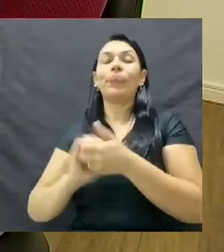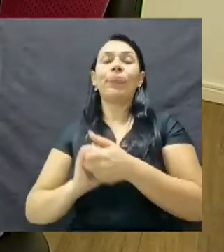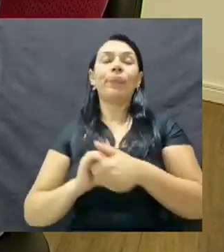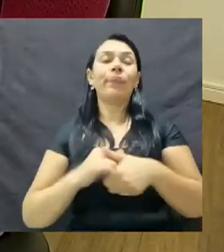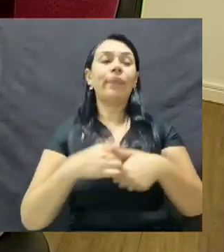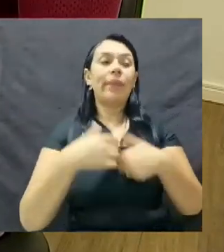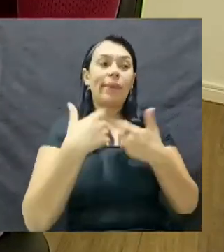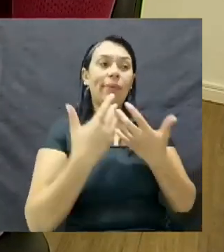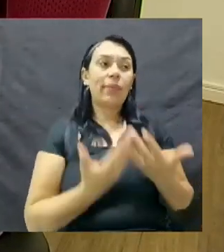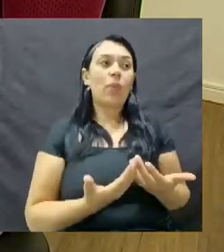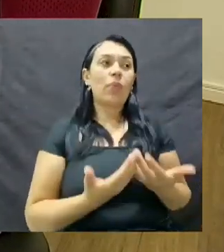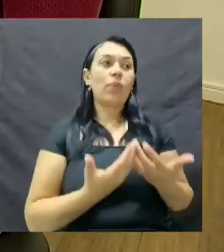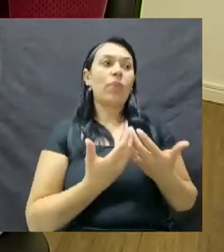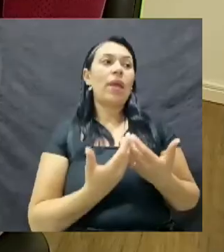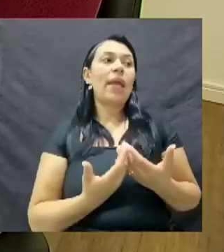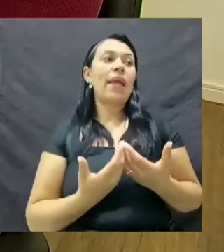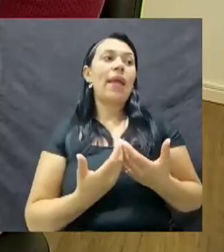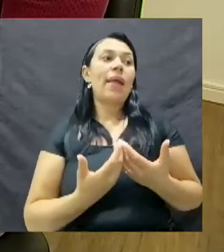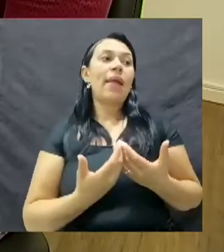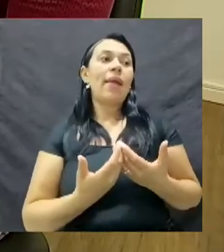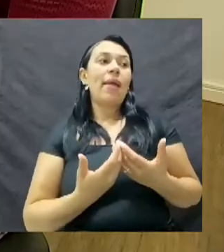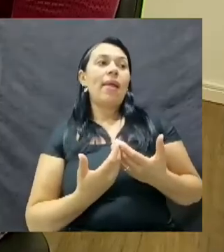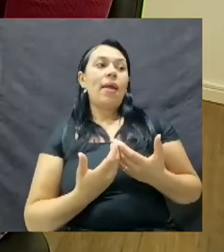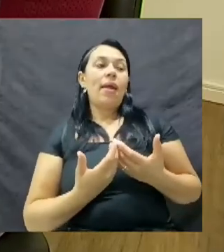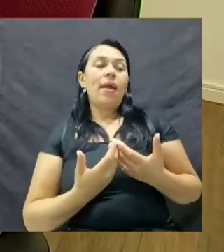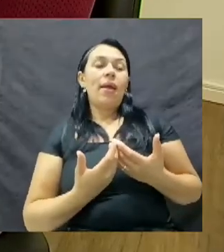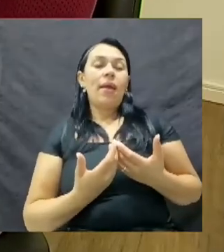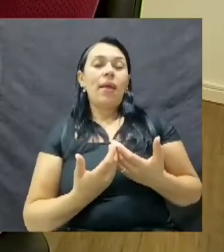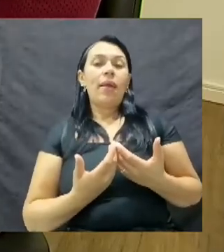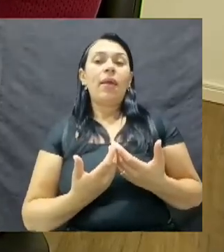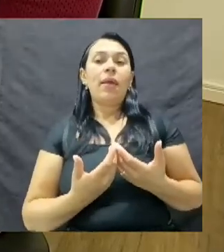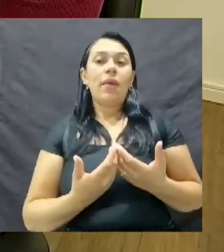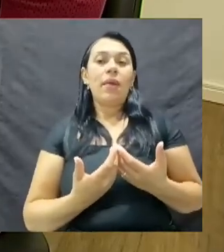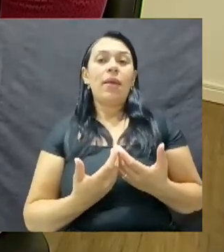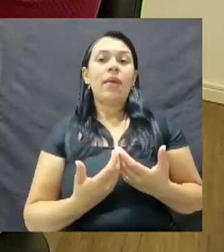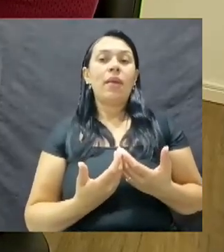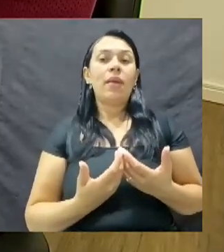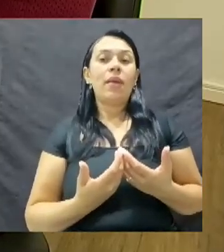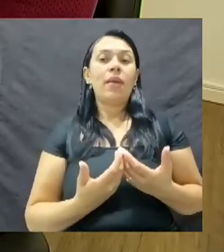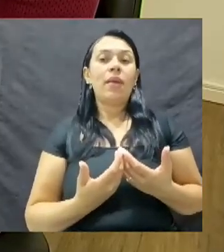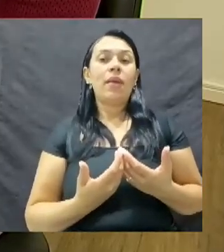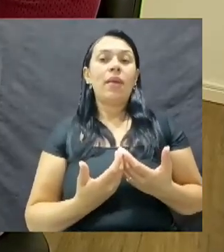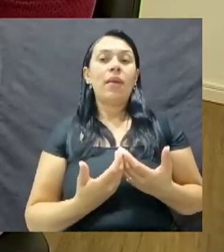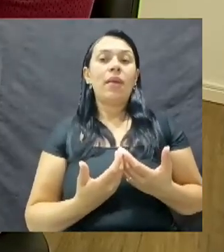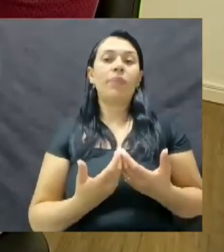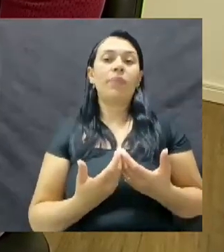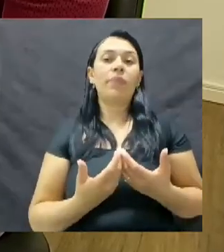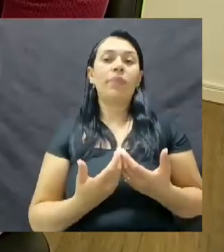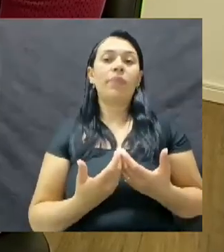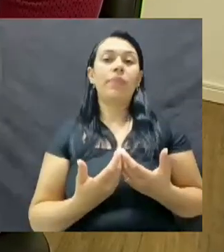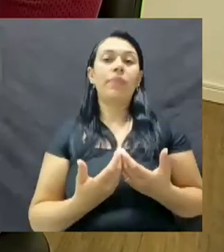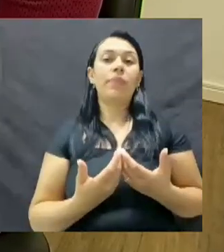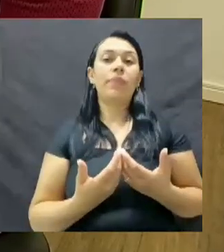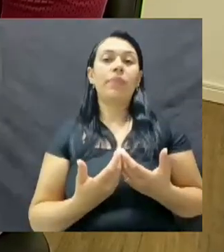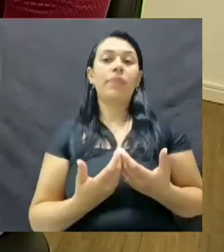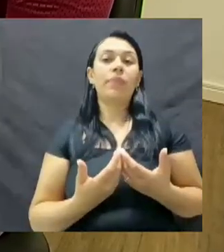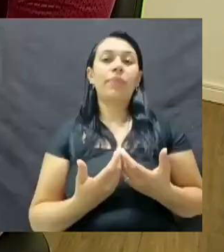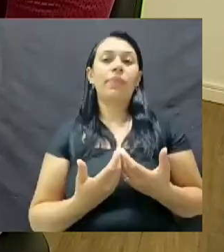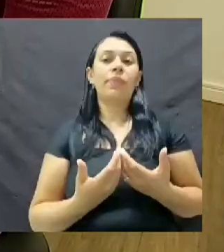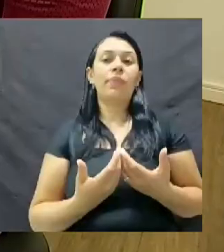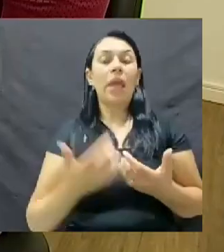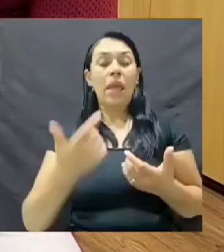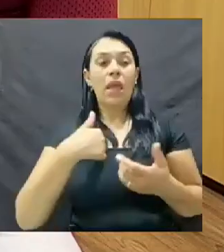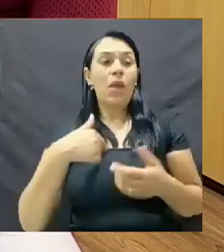Até foi da onde eu vim, né, aqui dentro da Câmara, né, tal, tive a